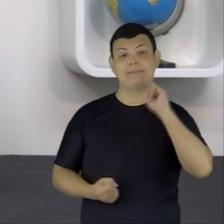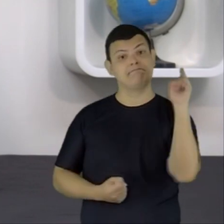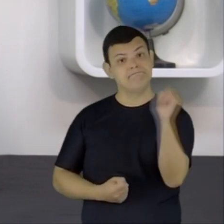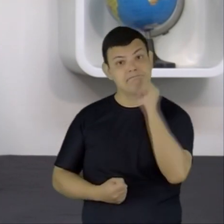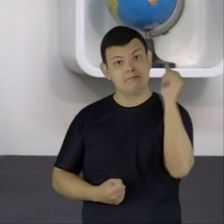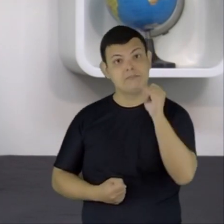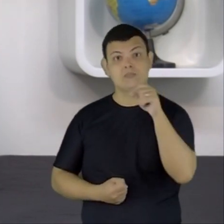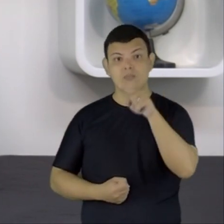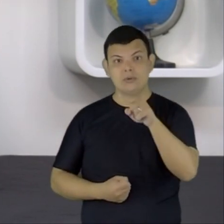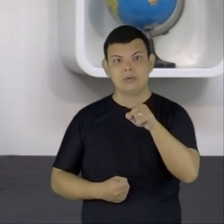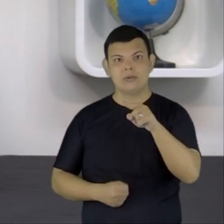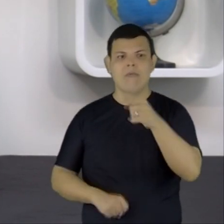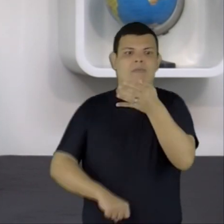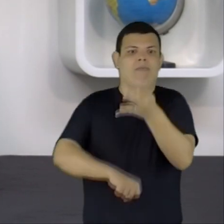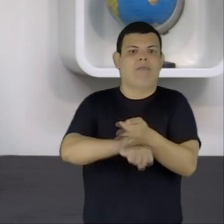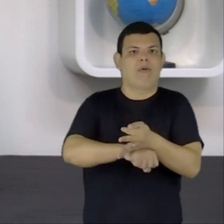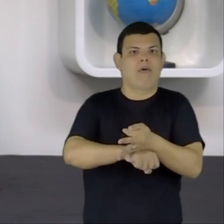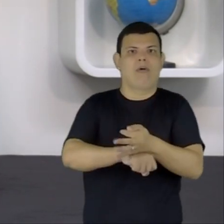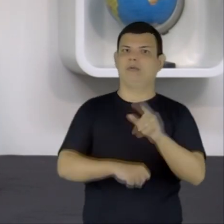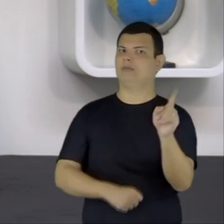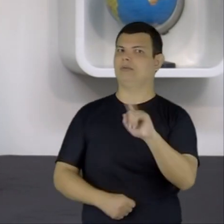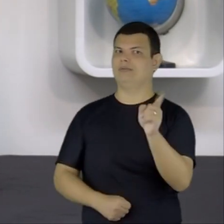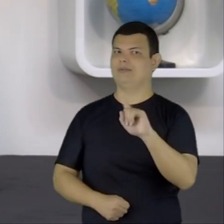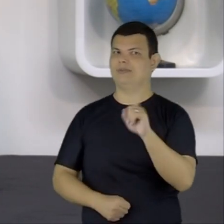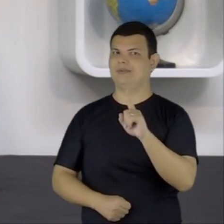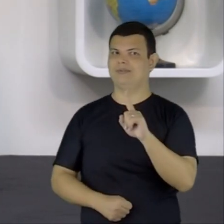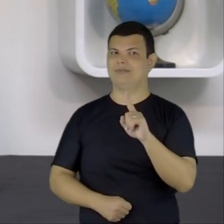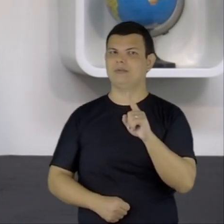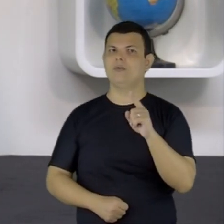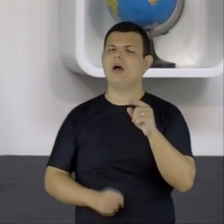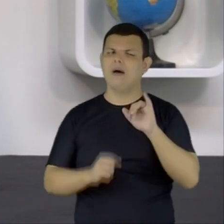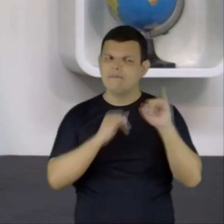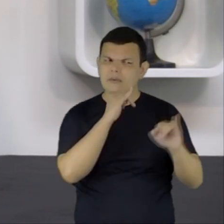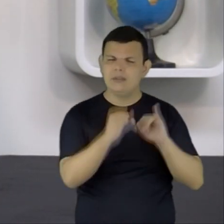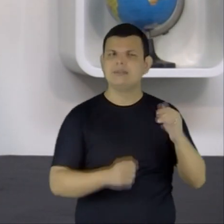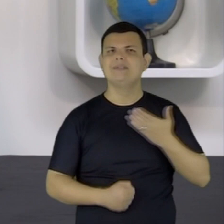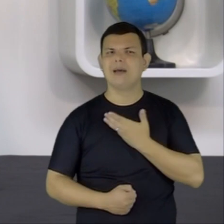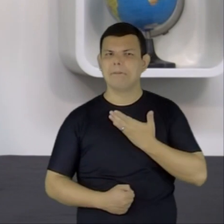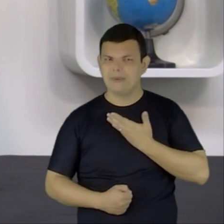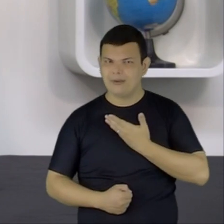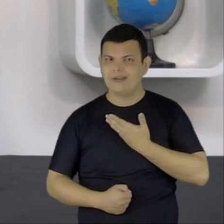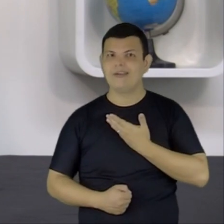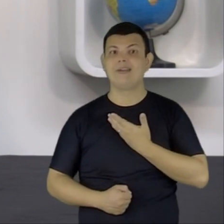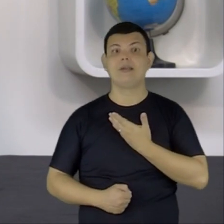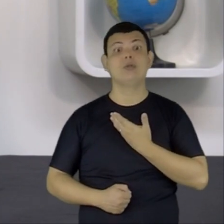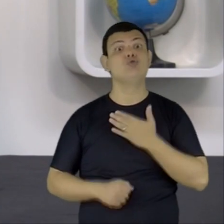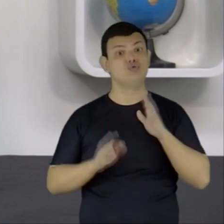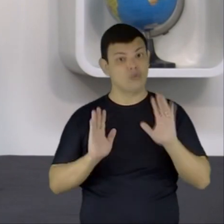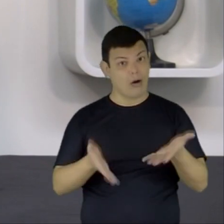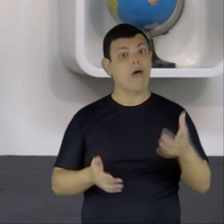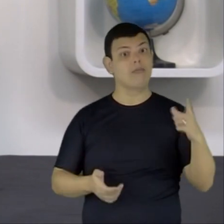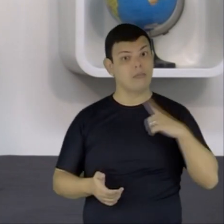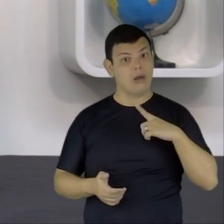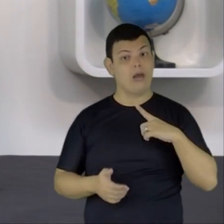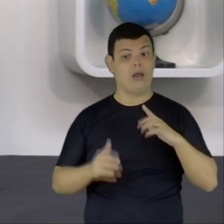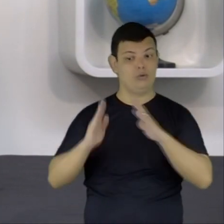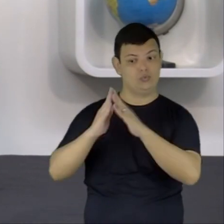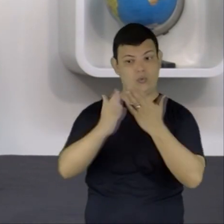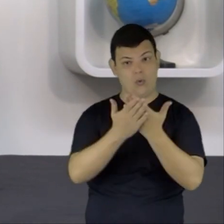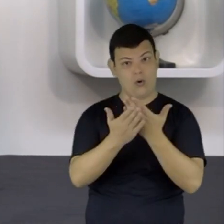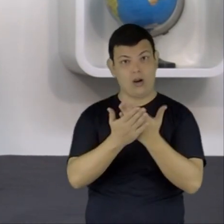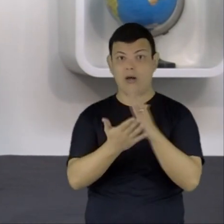que você não falte às suas aulas, tá bom? Avisa teus colegas também, nós já estamos com as aulas